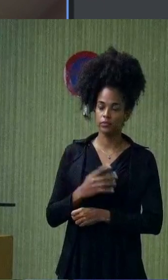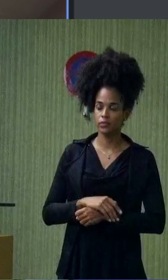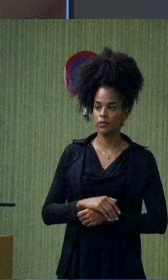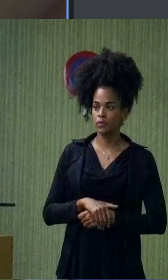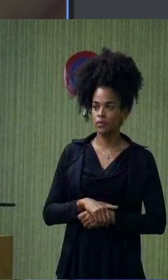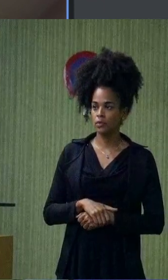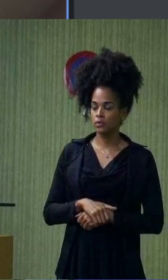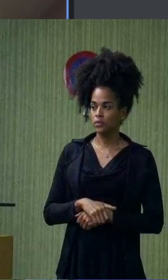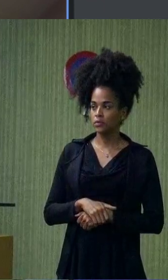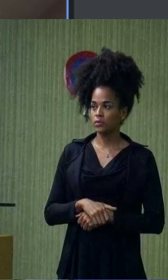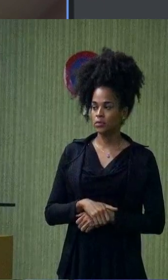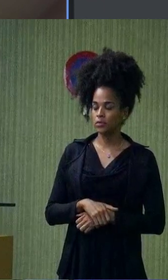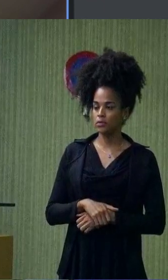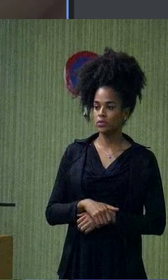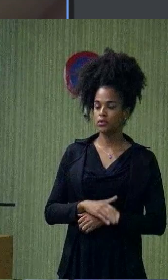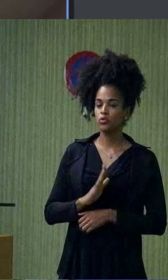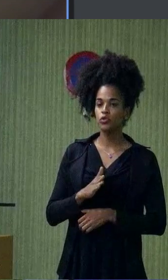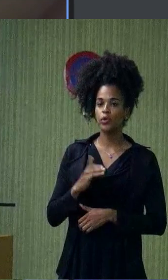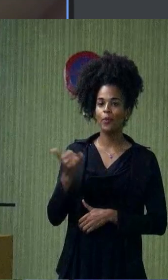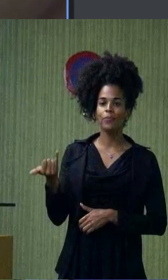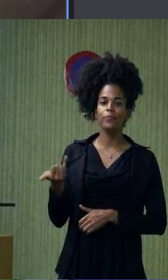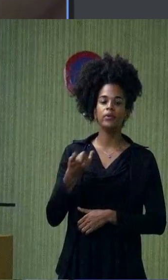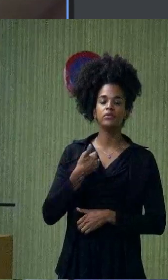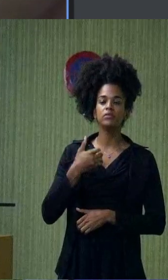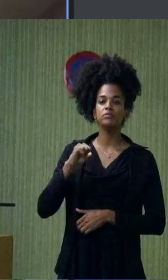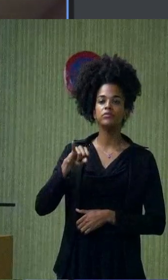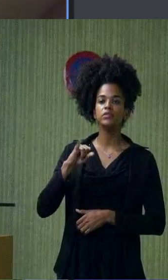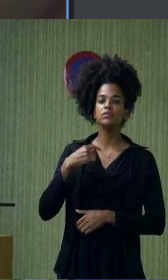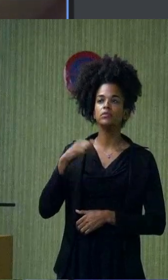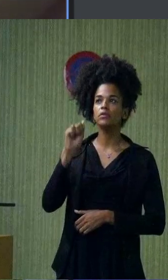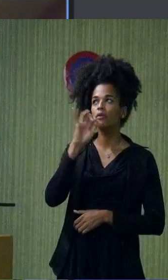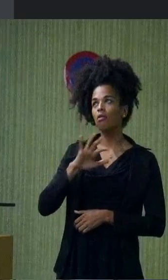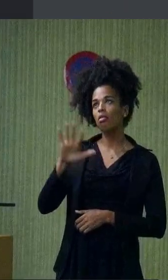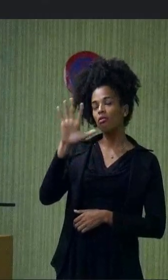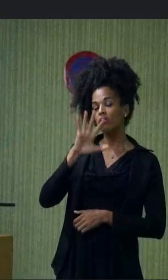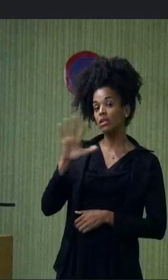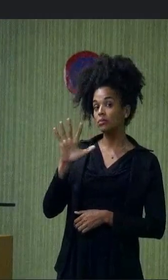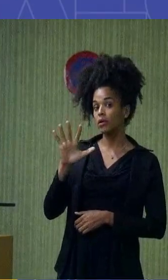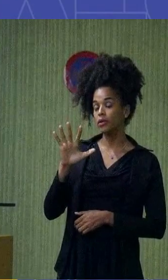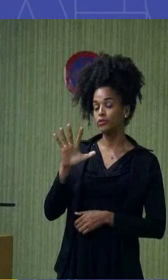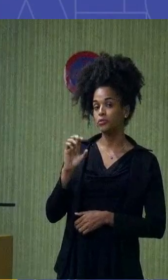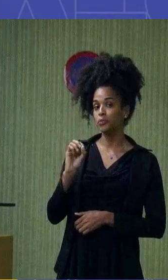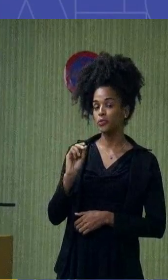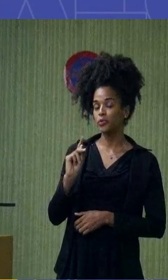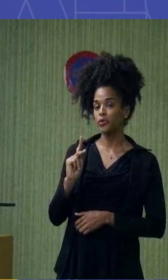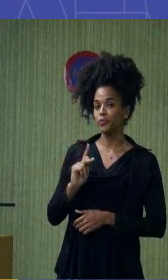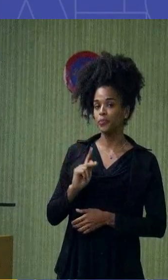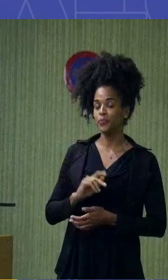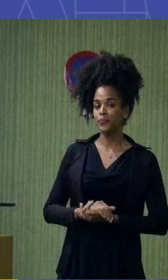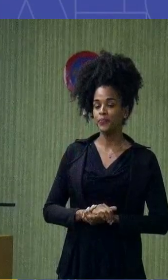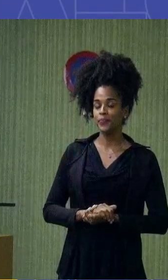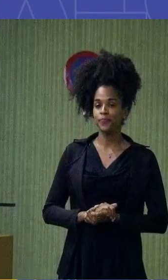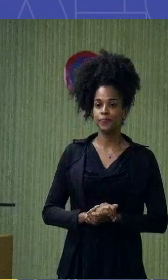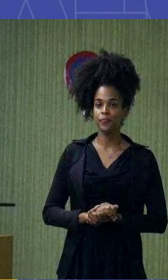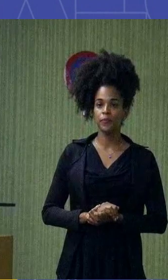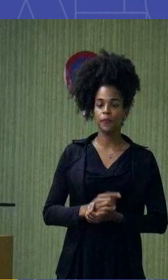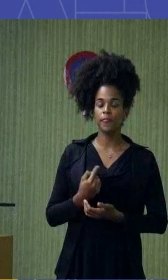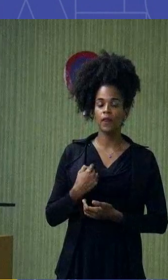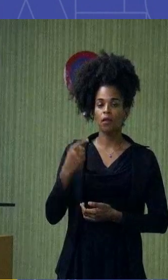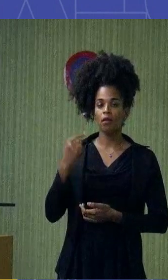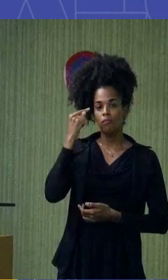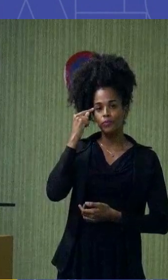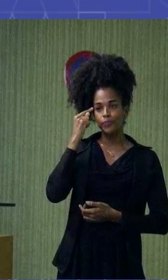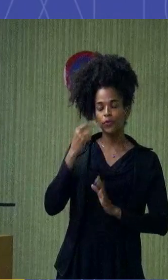Eh só me sinalizem se vocês estão vendo a passagem dos slides ah a ideia que apresentar um